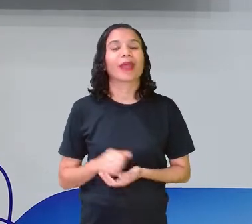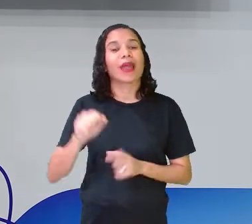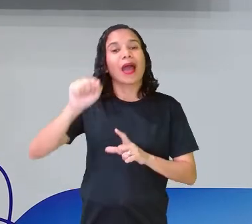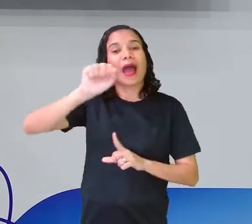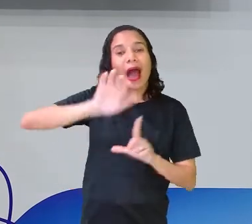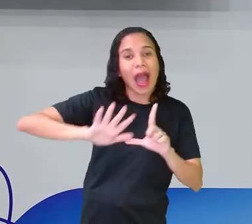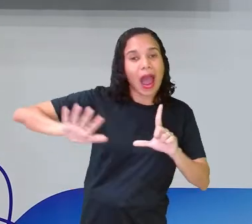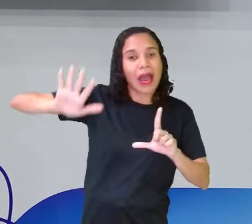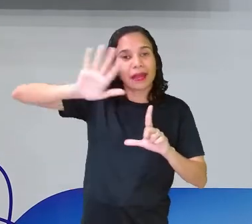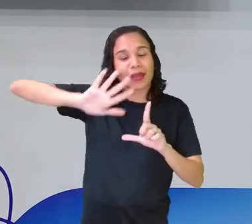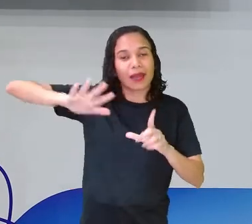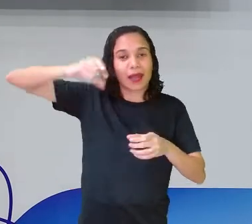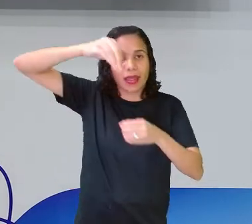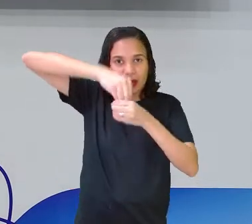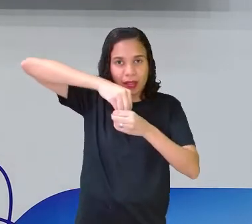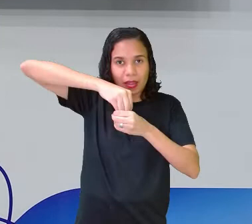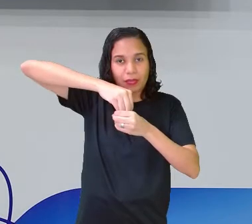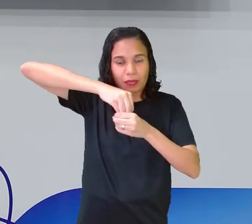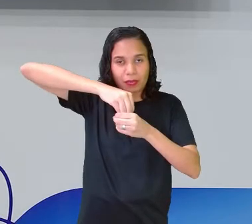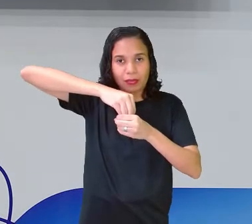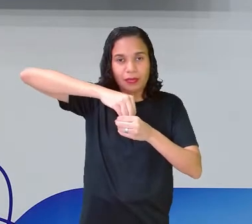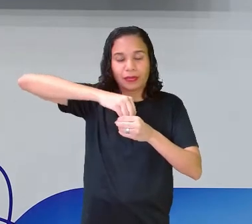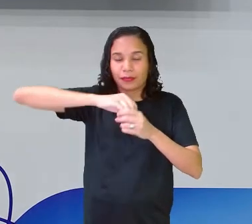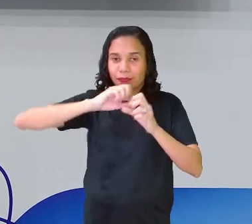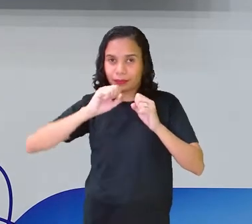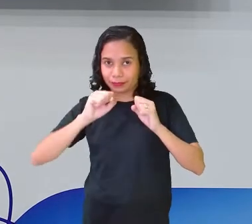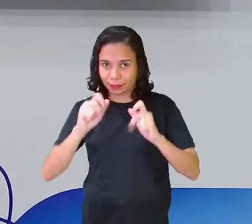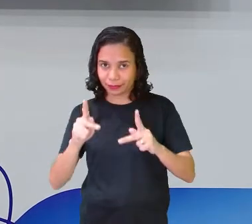Área, parte interna da minha figura.